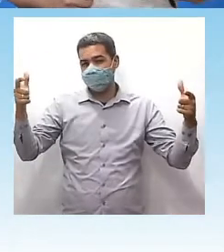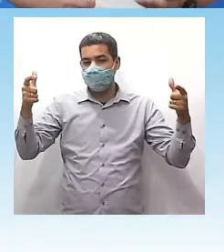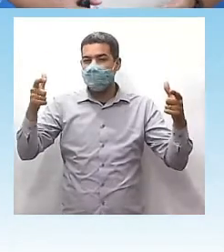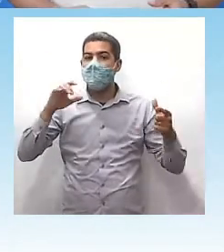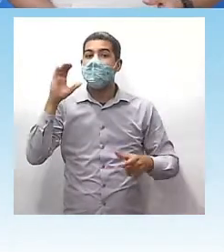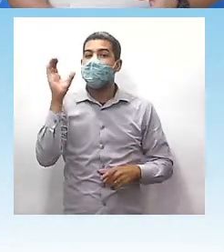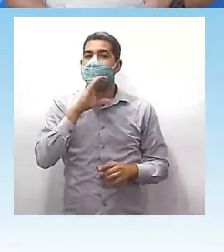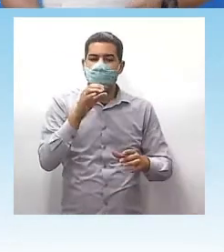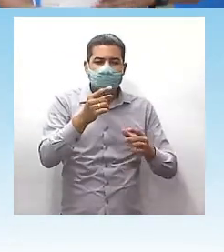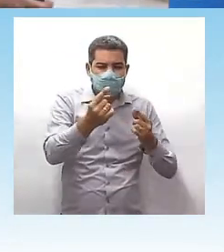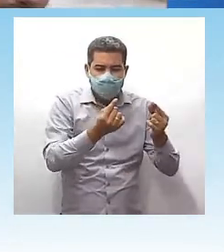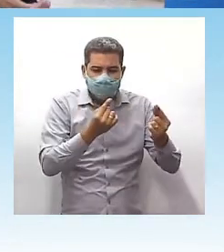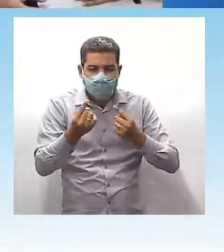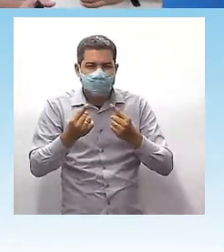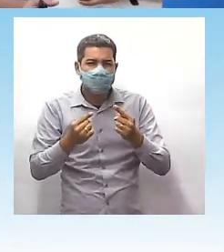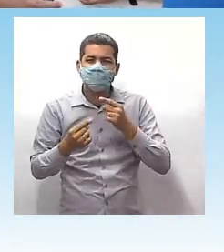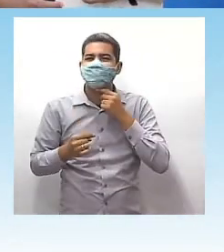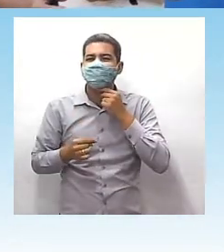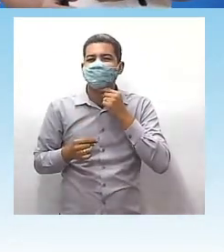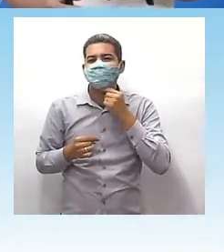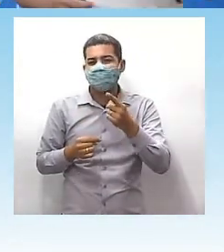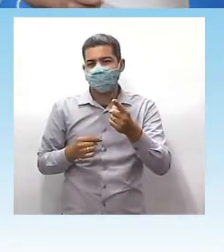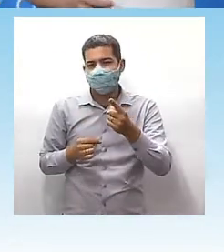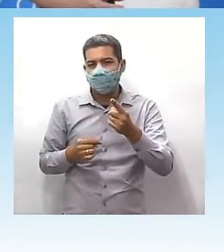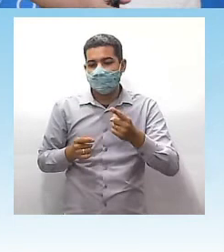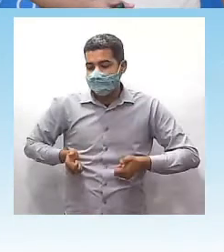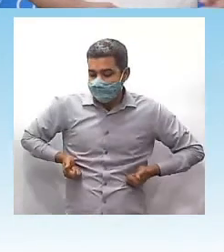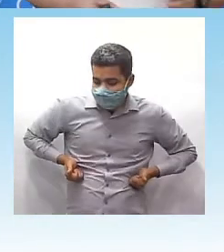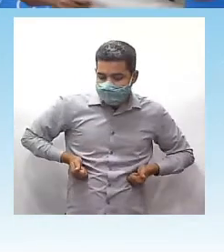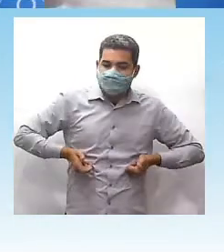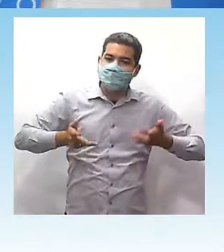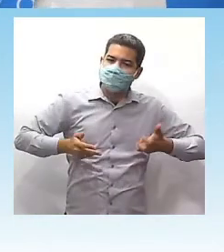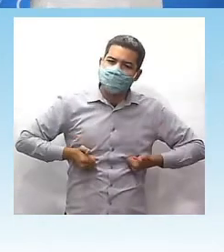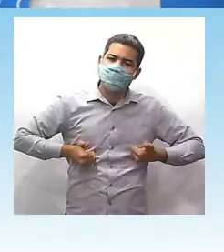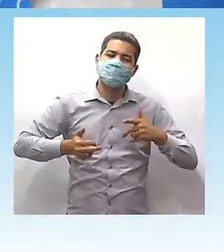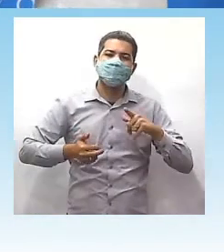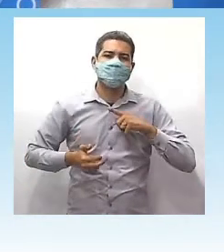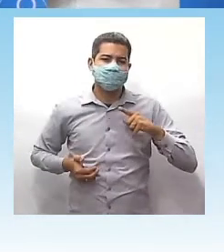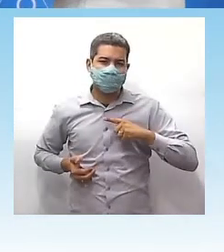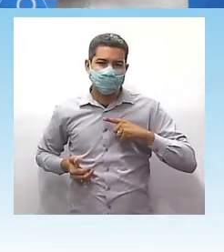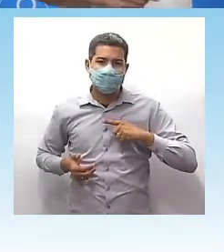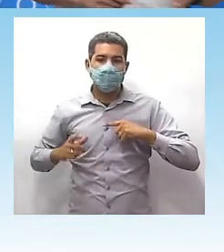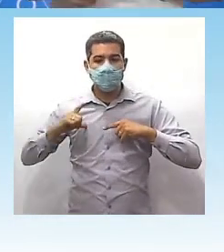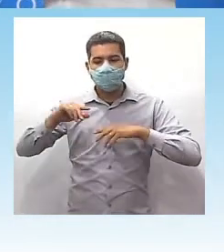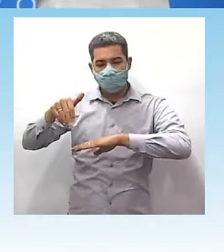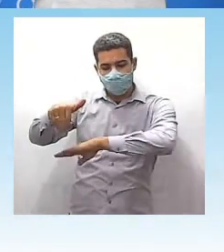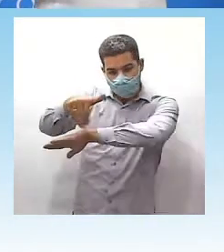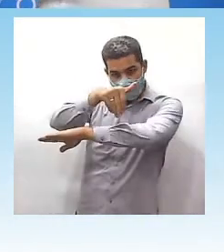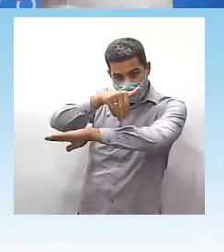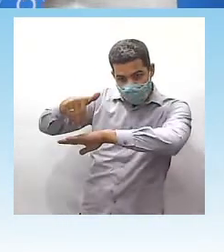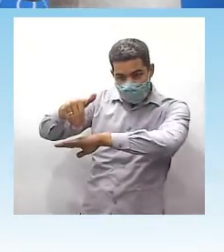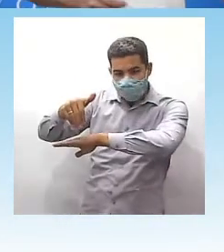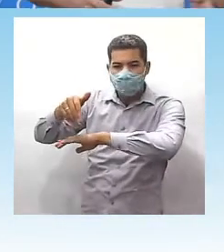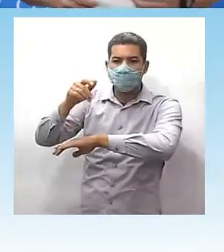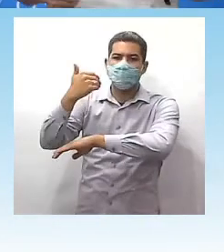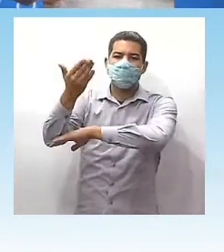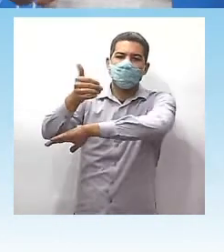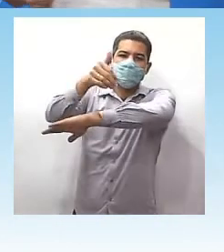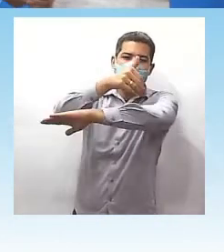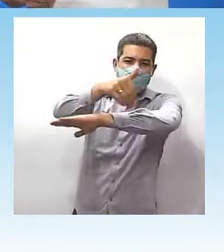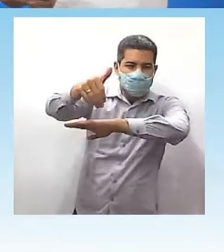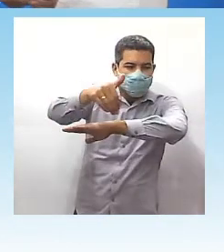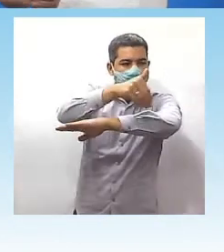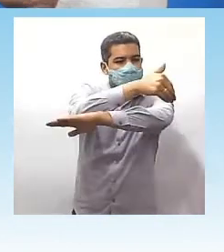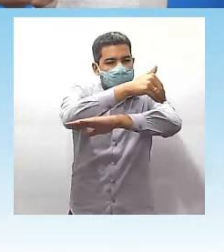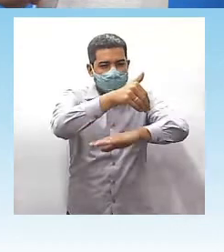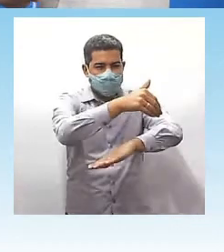custe pouco. Então, o que é que eu faço? Eu vou dividir o bairro em ruas, em núcleos, e eu